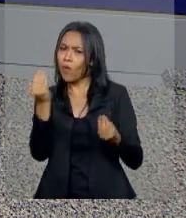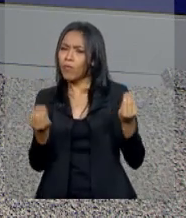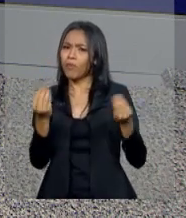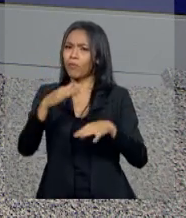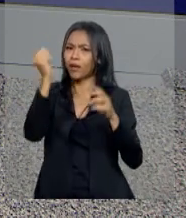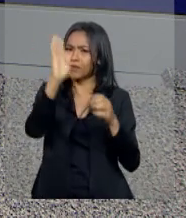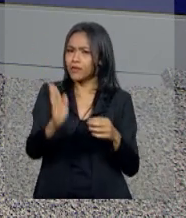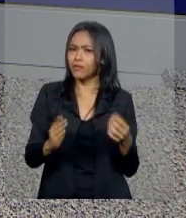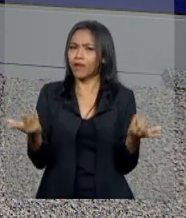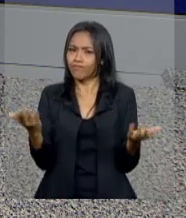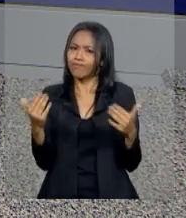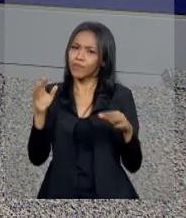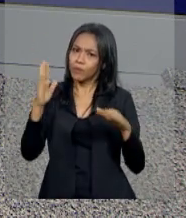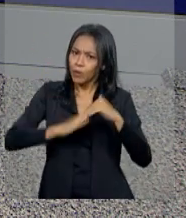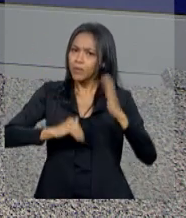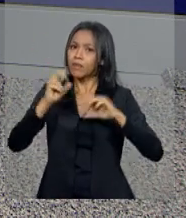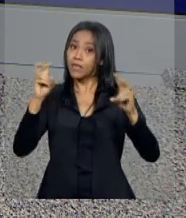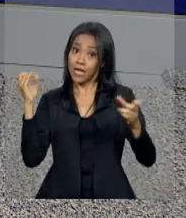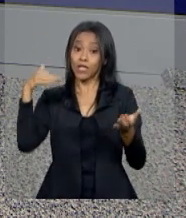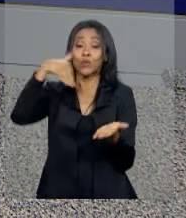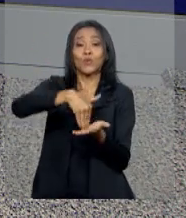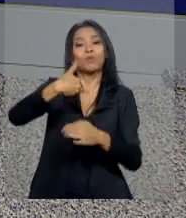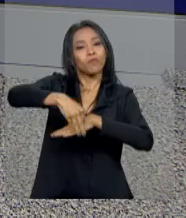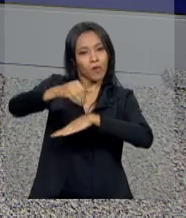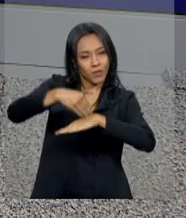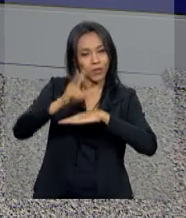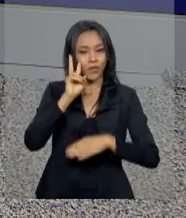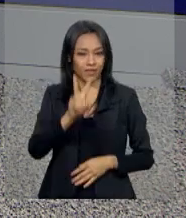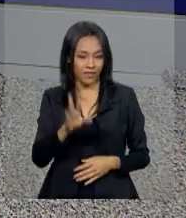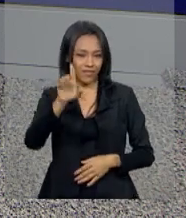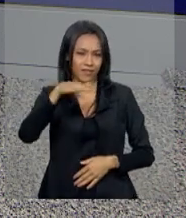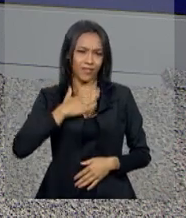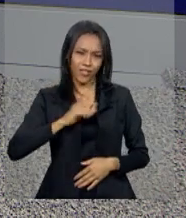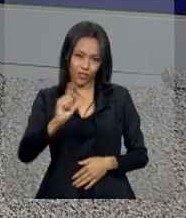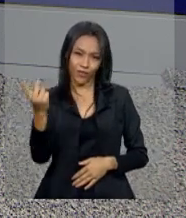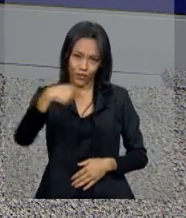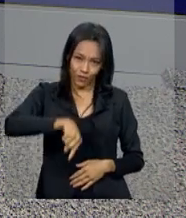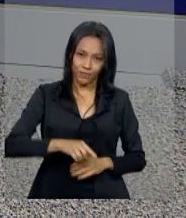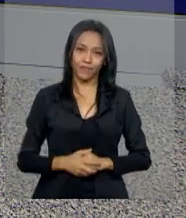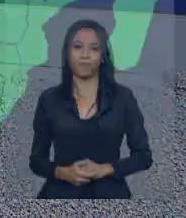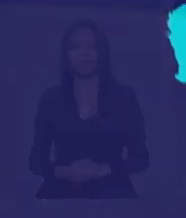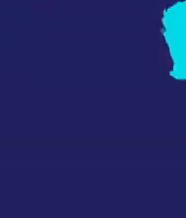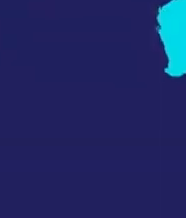e as últimas informações sobre a Assembleia Geral das Nações Unidas. A gente volta já já.